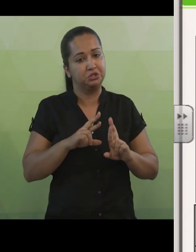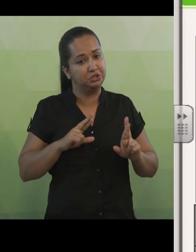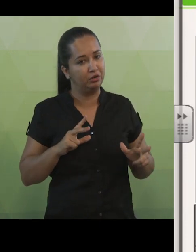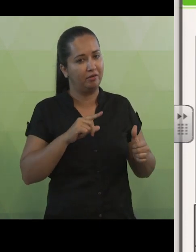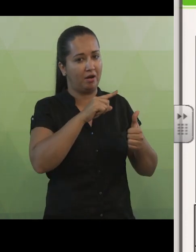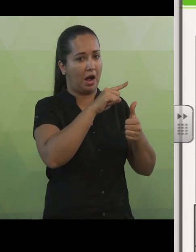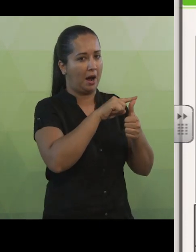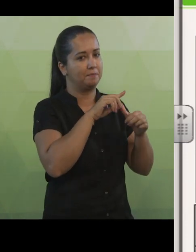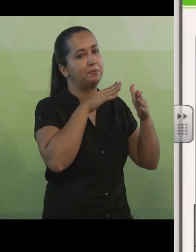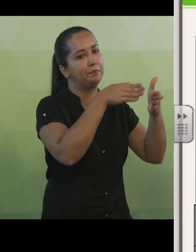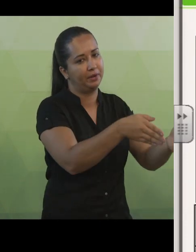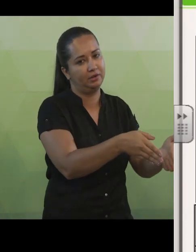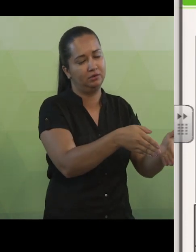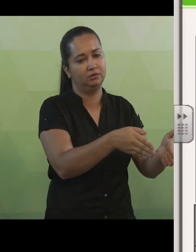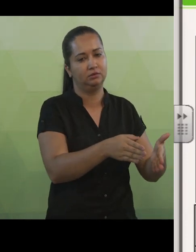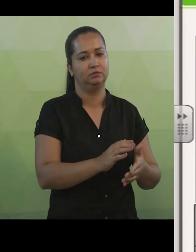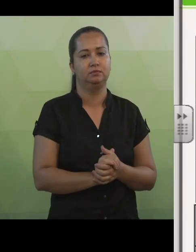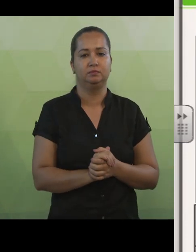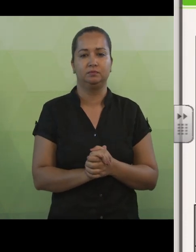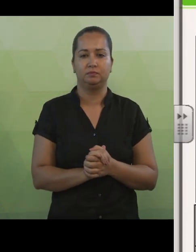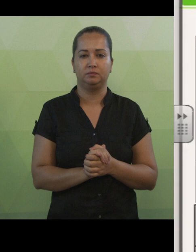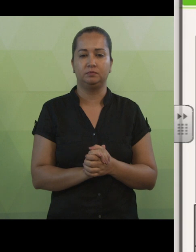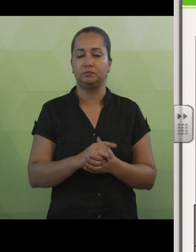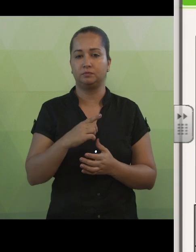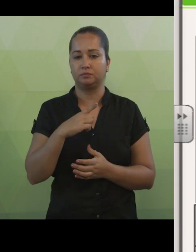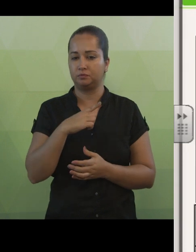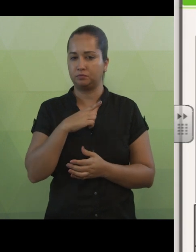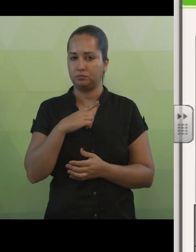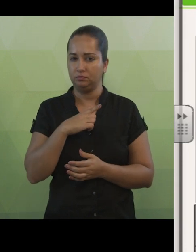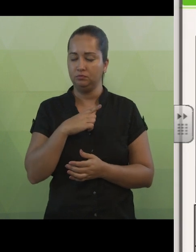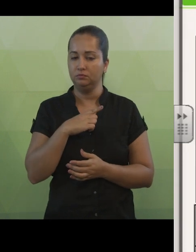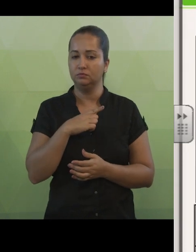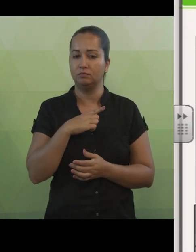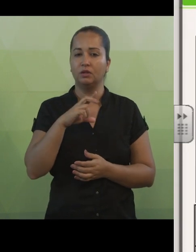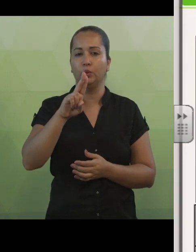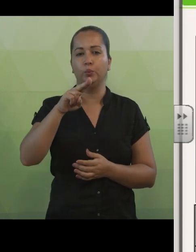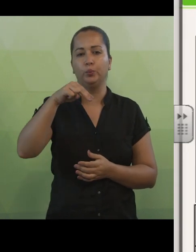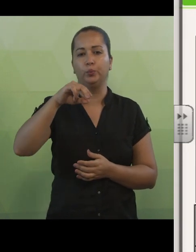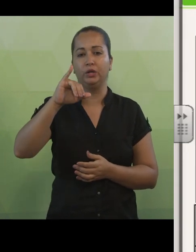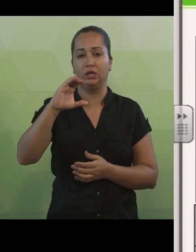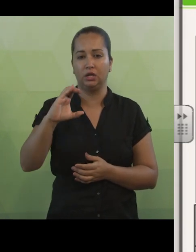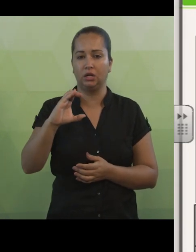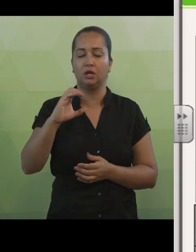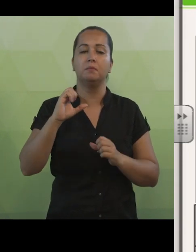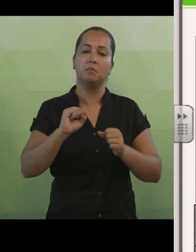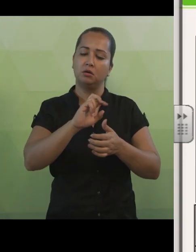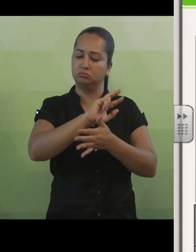ok? Então, nós podemos declarar o valor unique para mais de um atributo na tabela, tá bom?